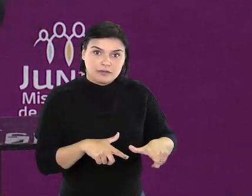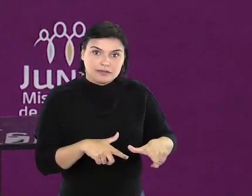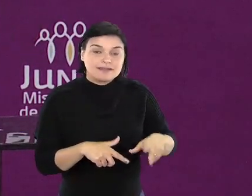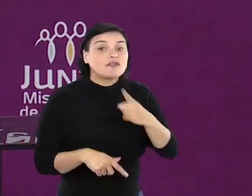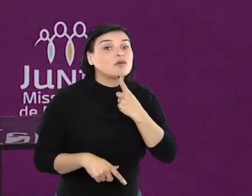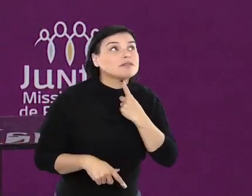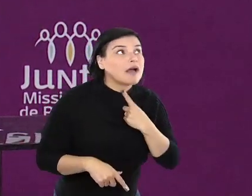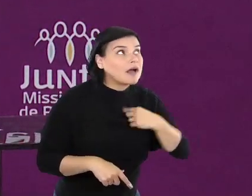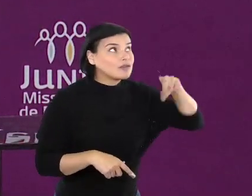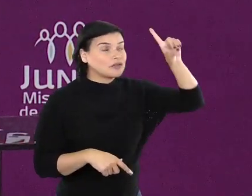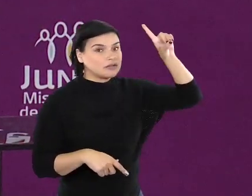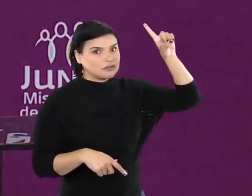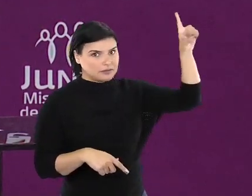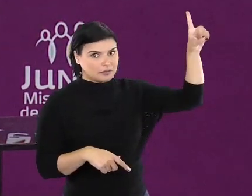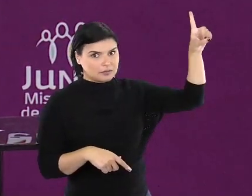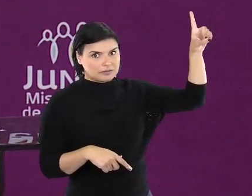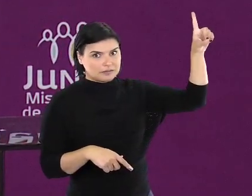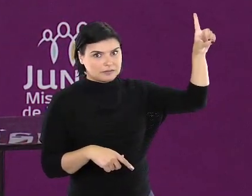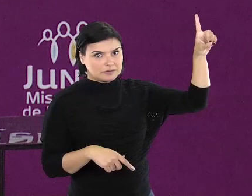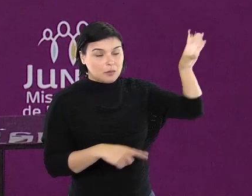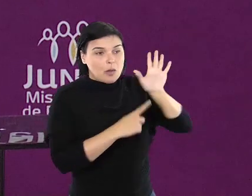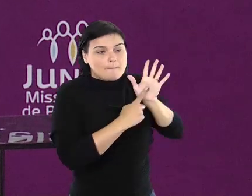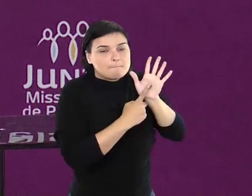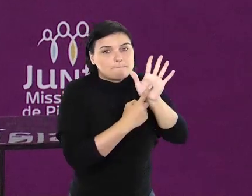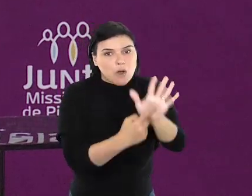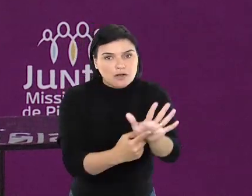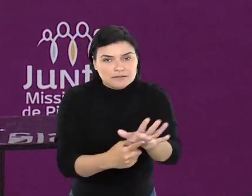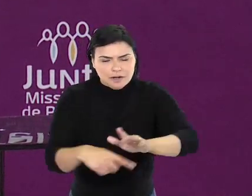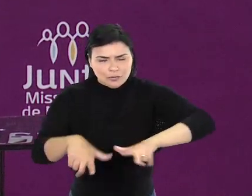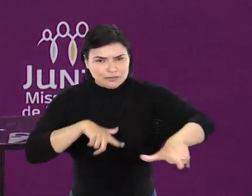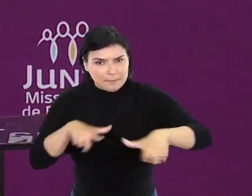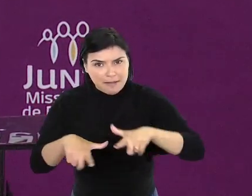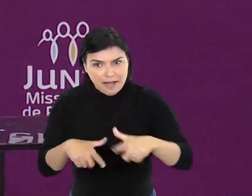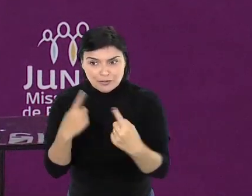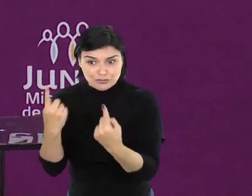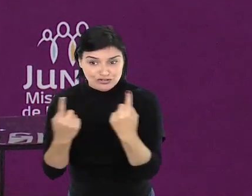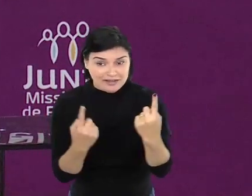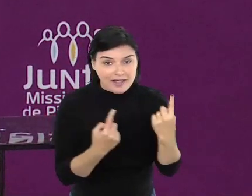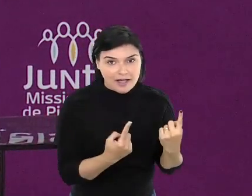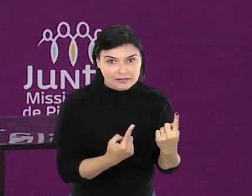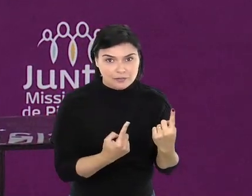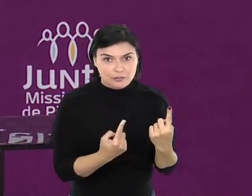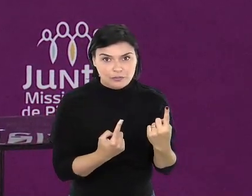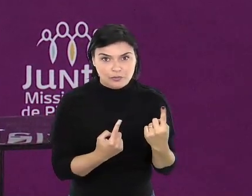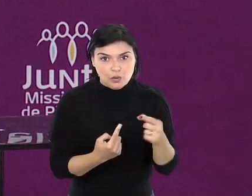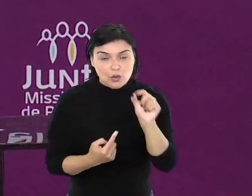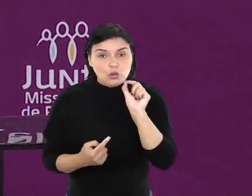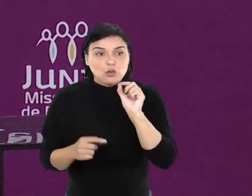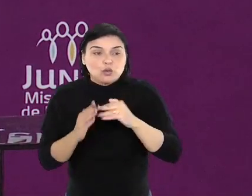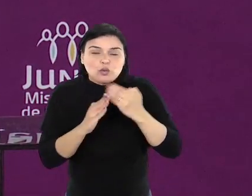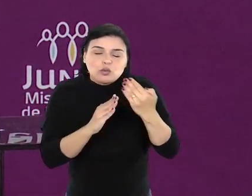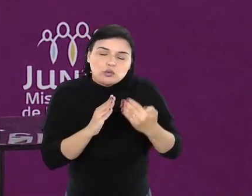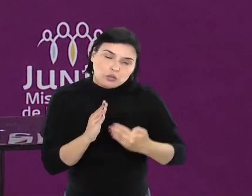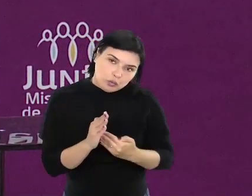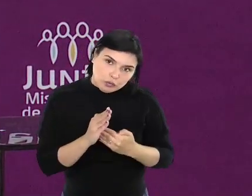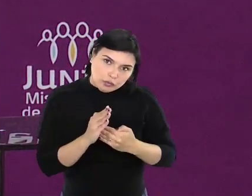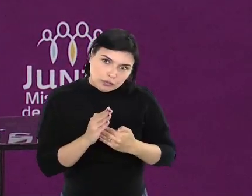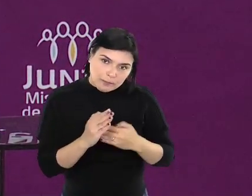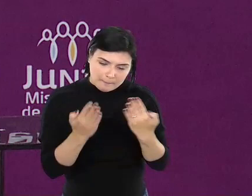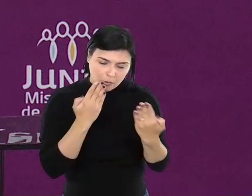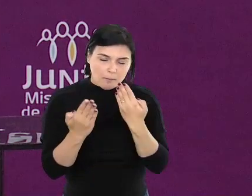a obra de cada um o que a gente planta a gente colhe o que a gente faz será